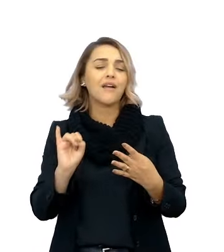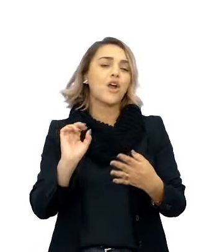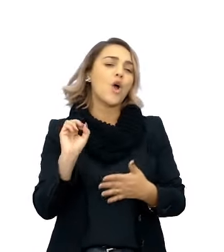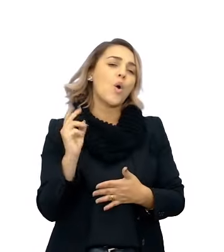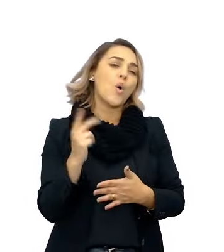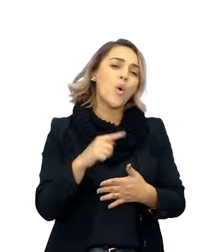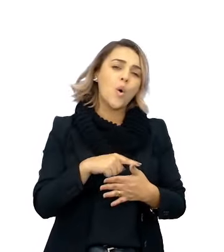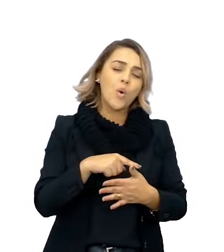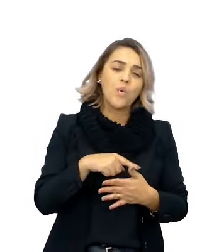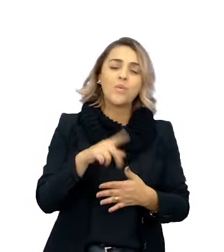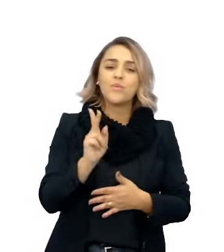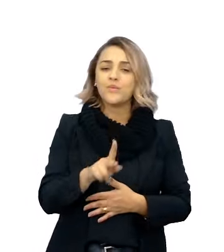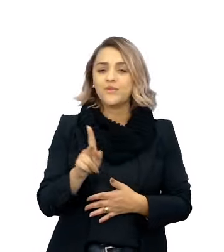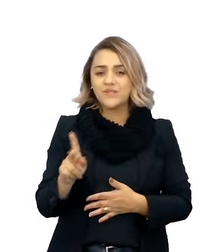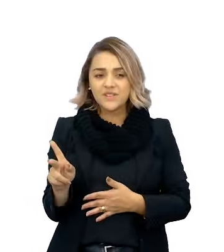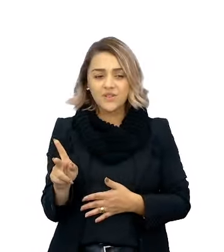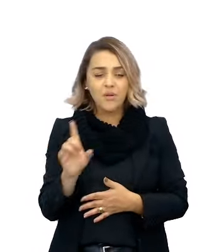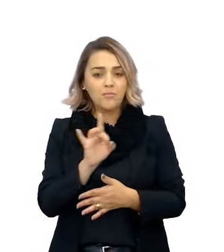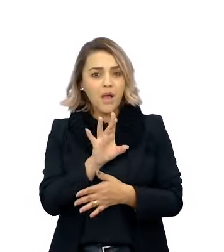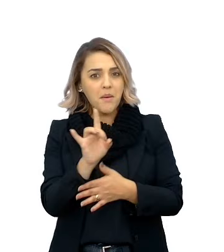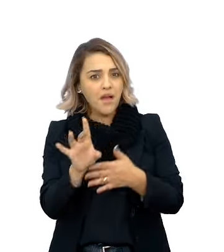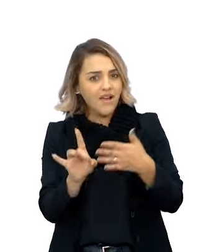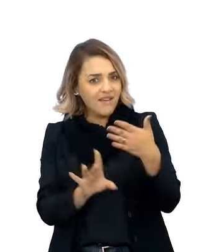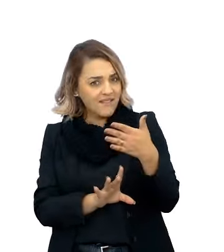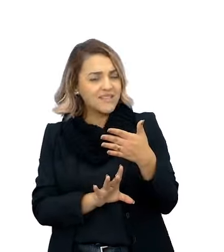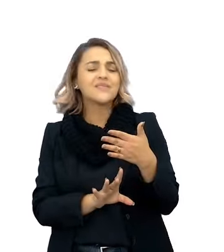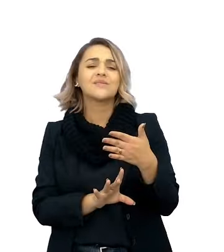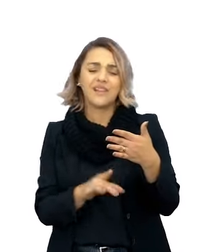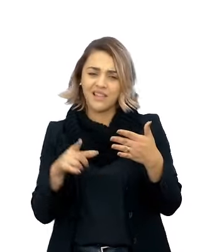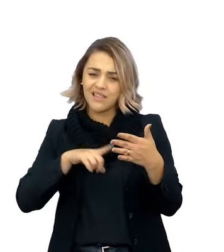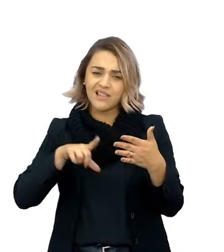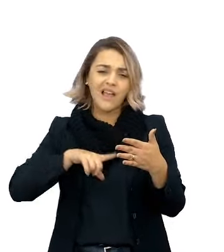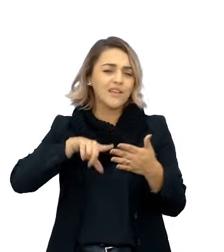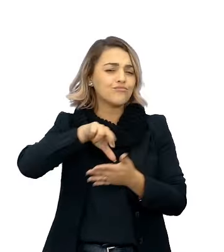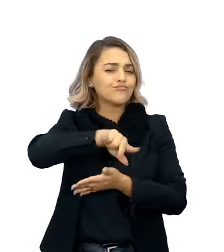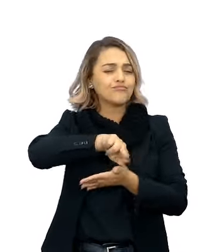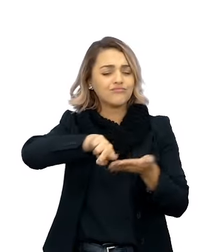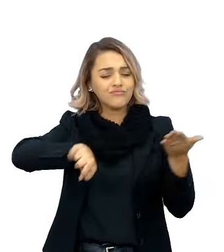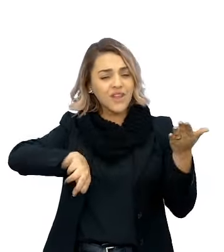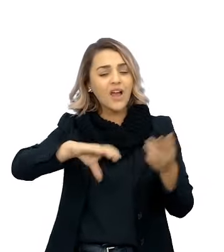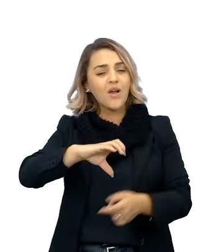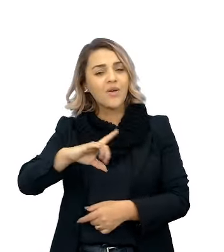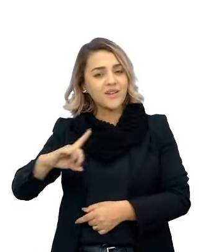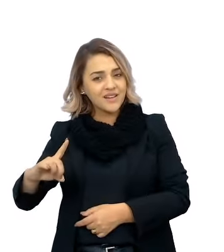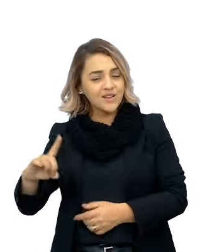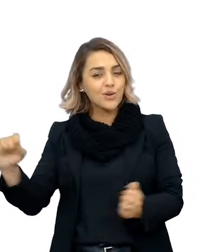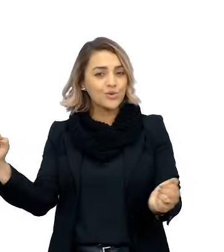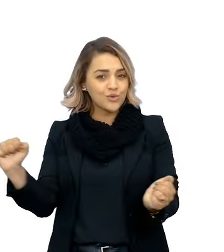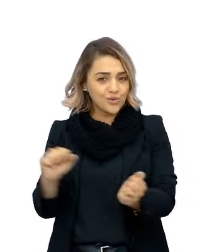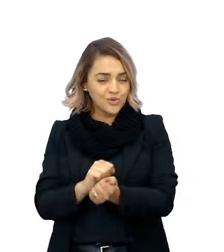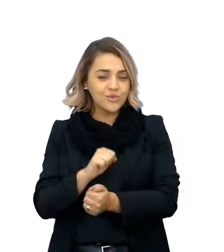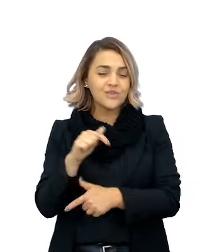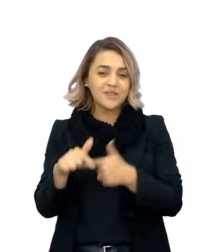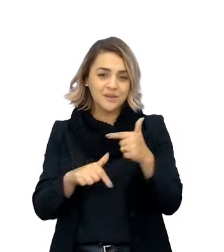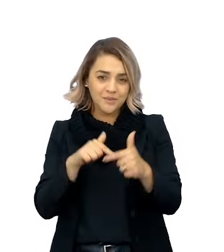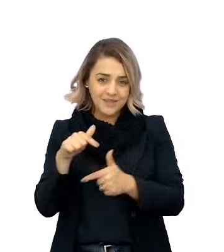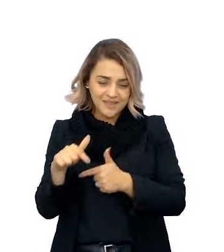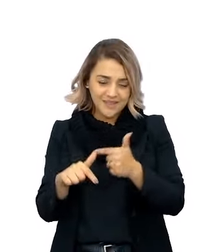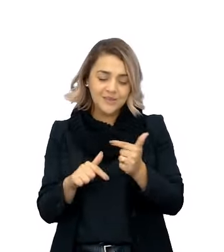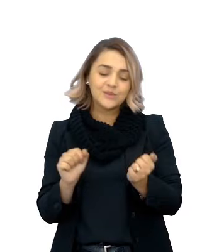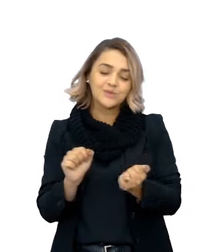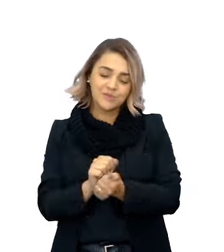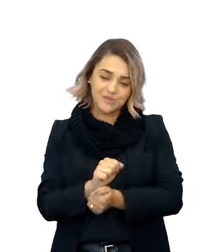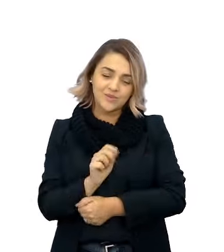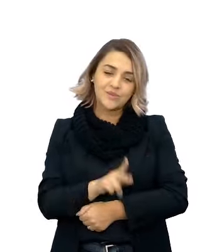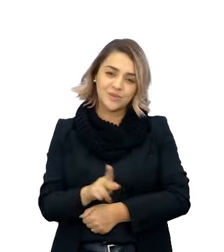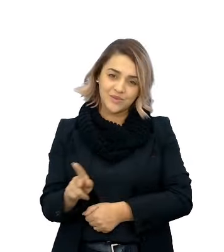né? Do PA, nós temos vários coordenadores, né? Hoje, né? Várias que estão junto com vocês, professores, no trabalho aí